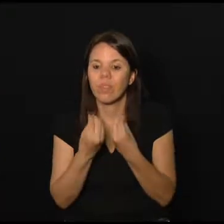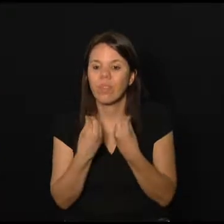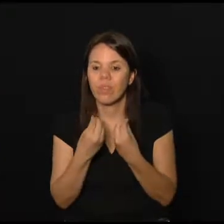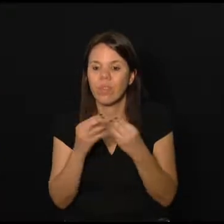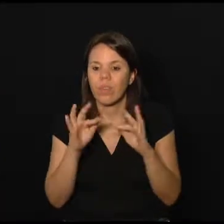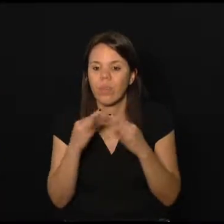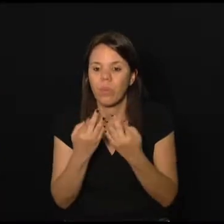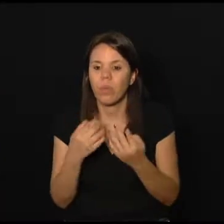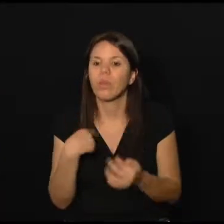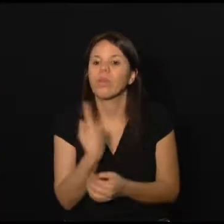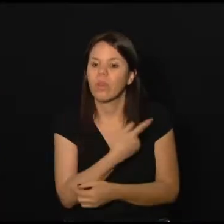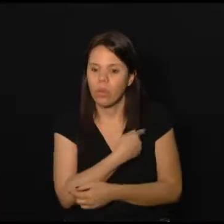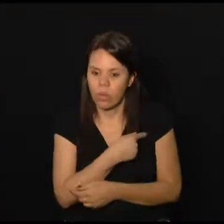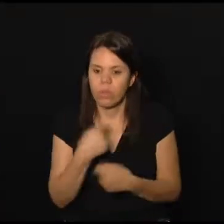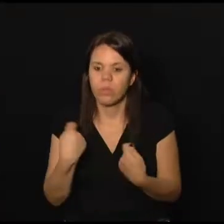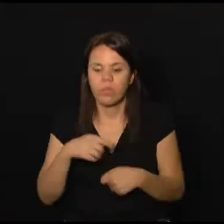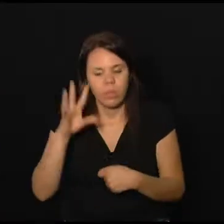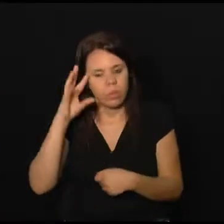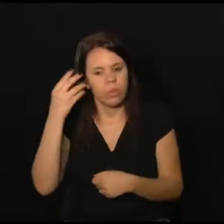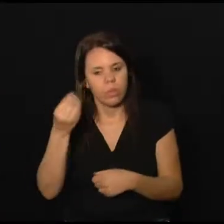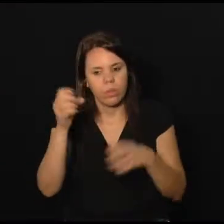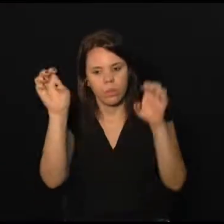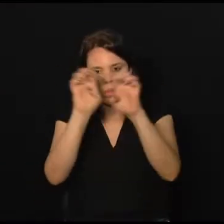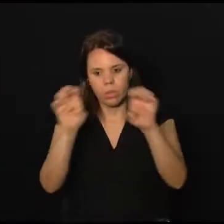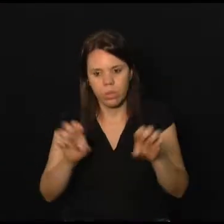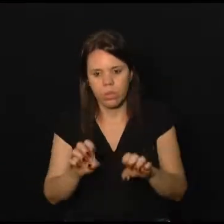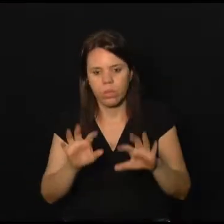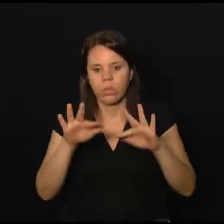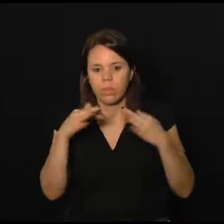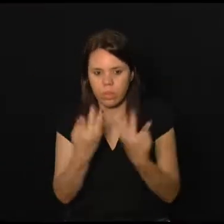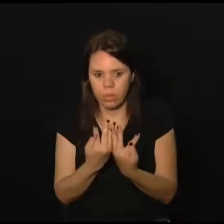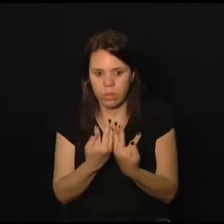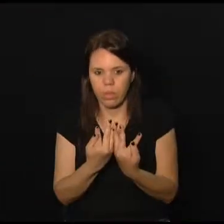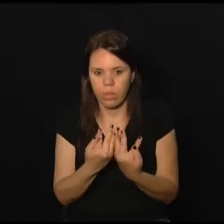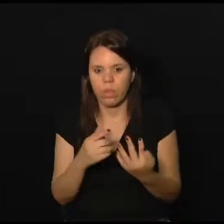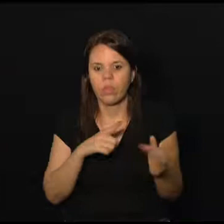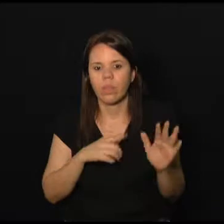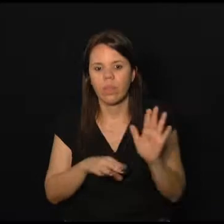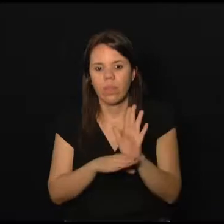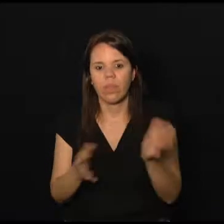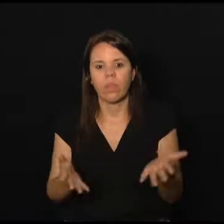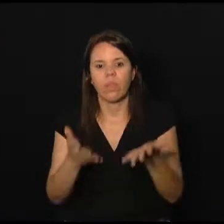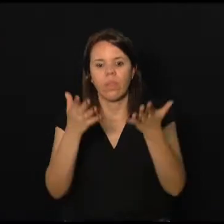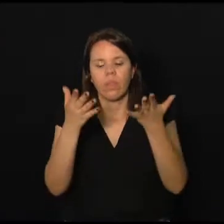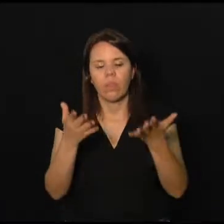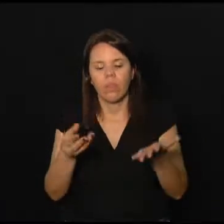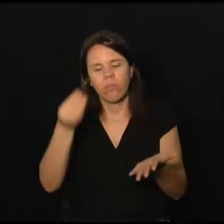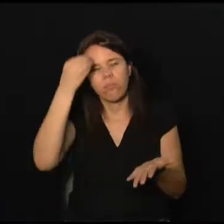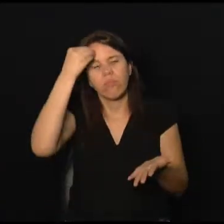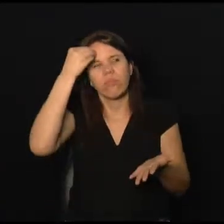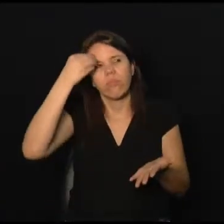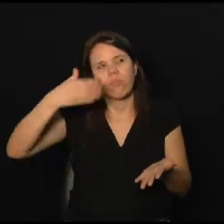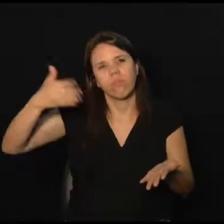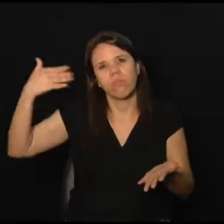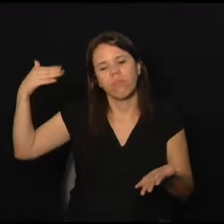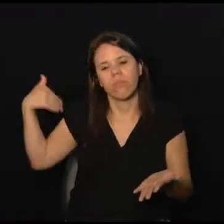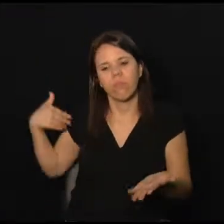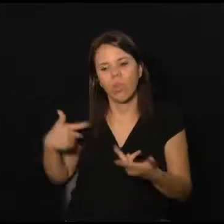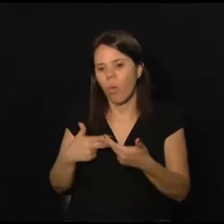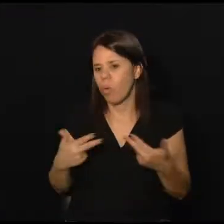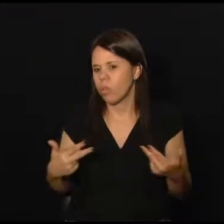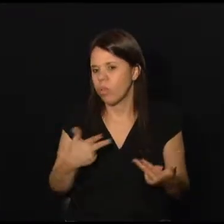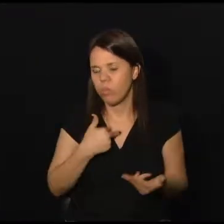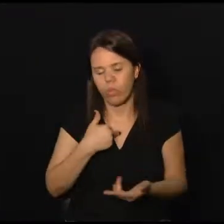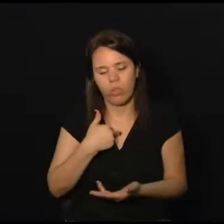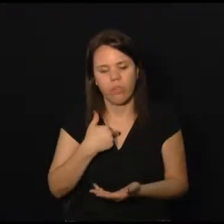nós precisamos entender a estrutura familiar e resgatar alguns marcos. Né? Existem coisas que nós não podemos retirar